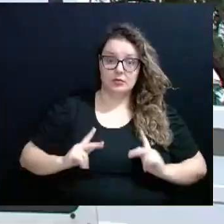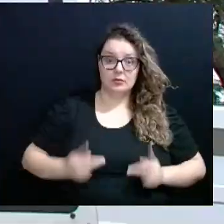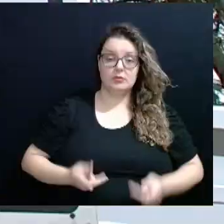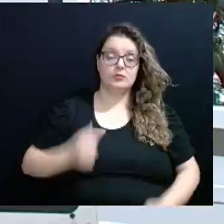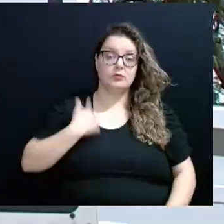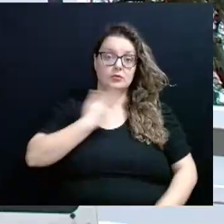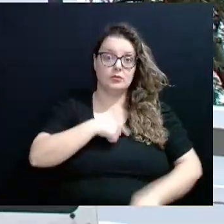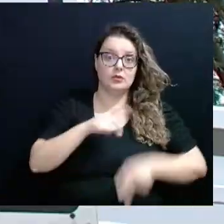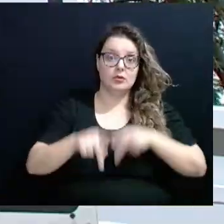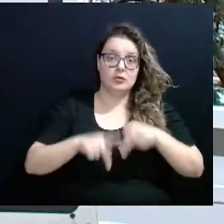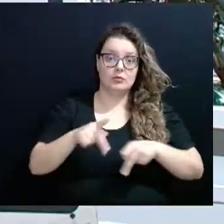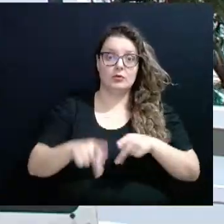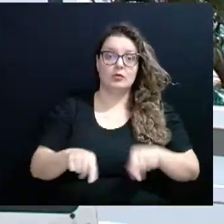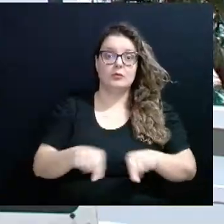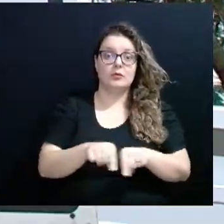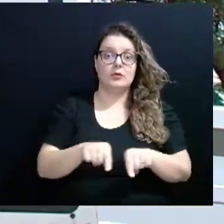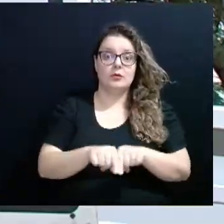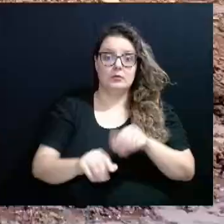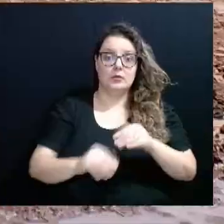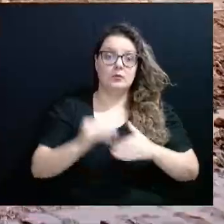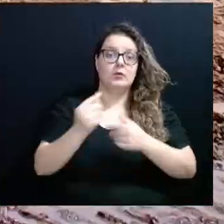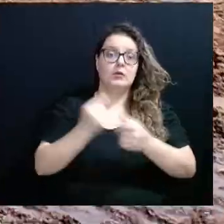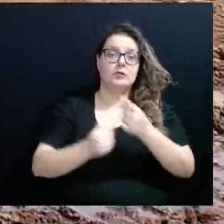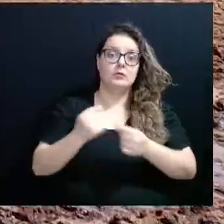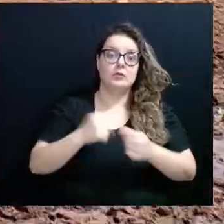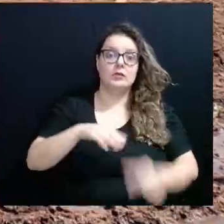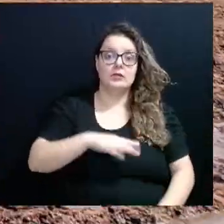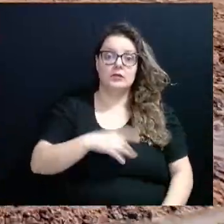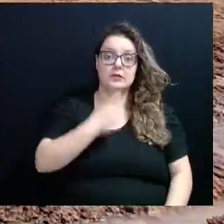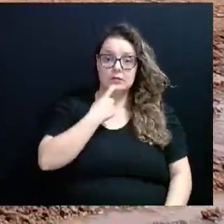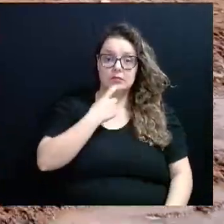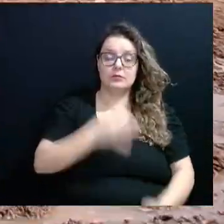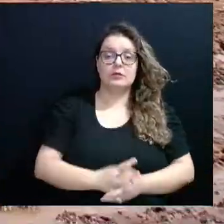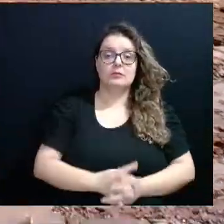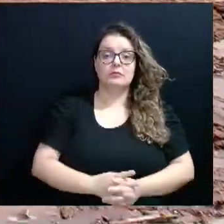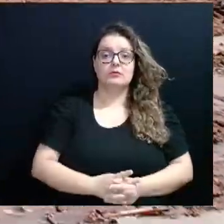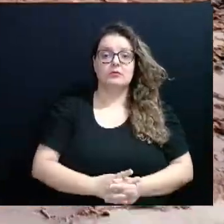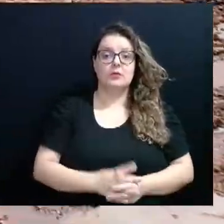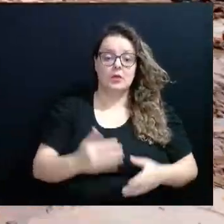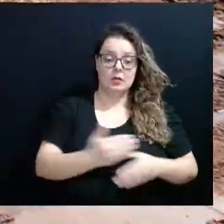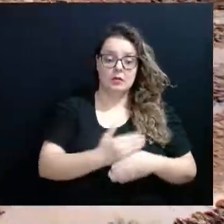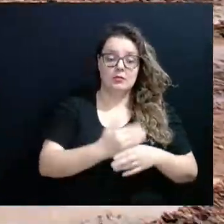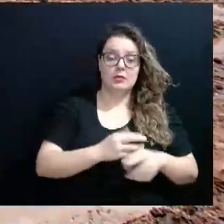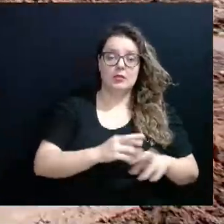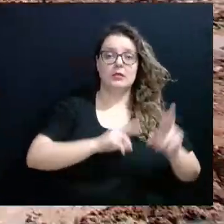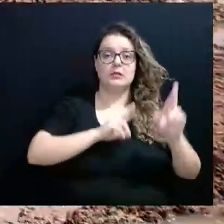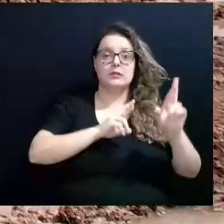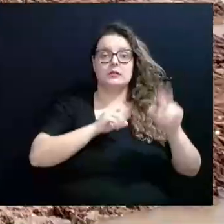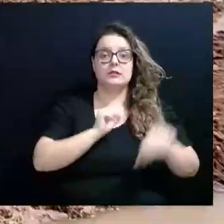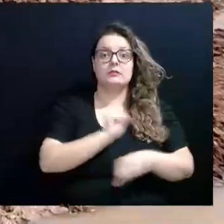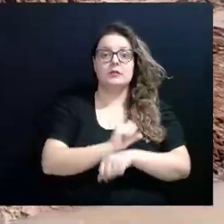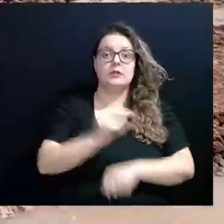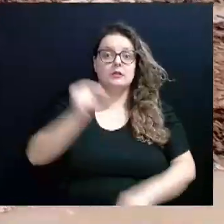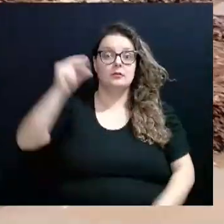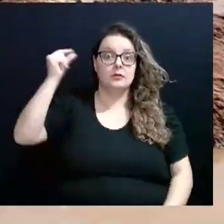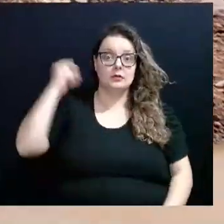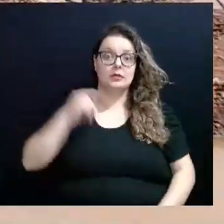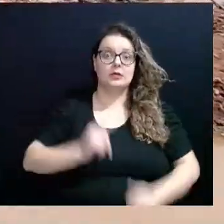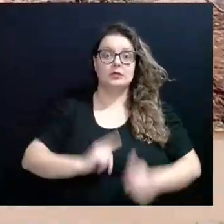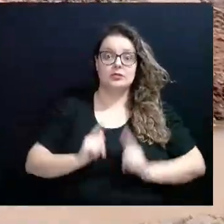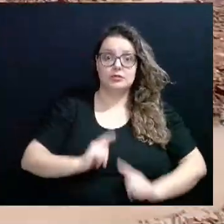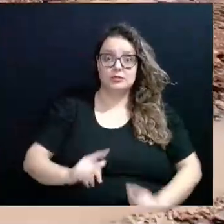para o desenvolvimento econômico da cidade de Campinas. Era uma obra muito esperada, a gestão municipal, junto com a Câmara